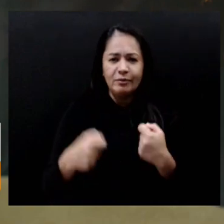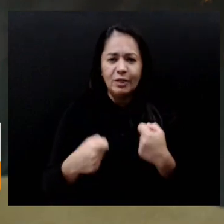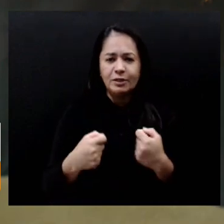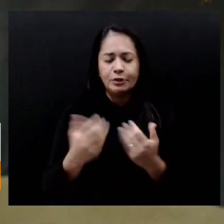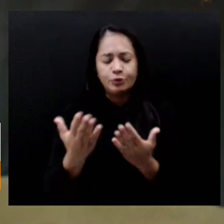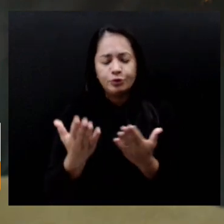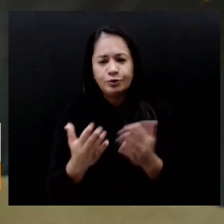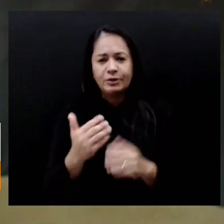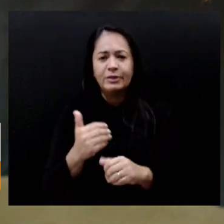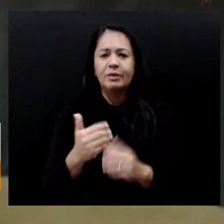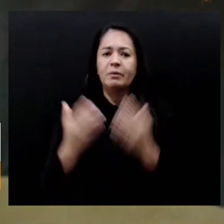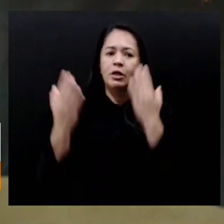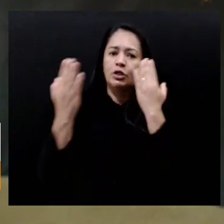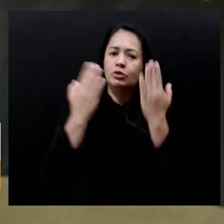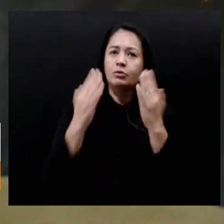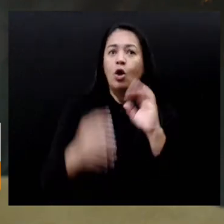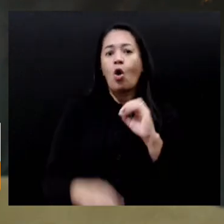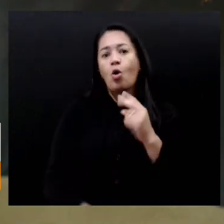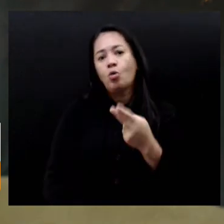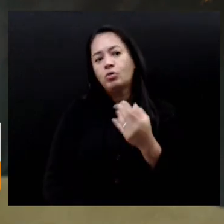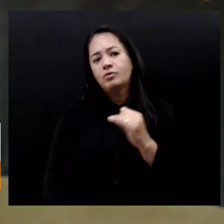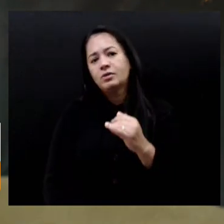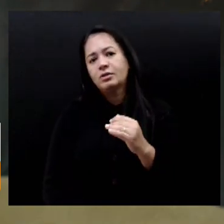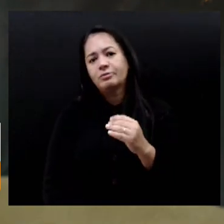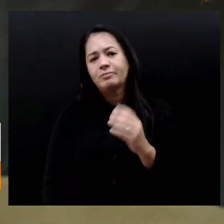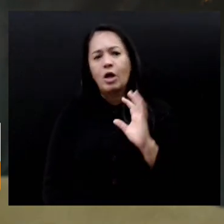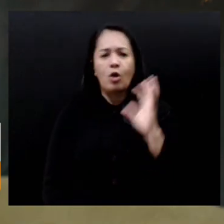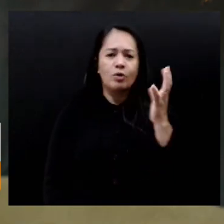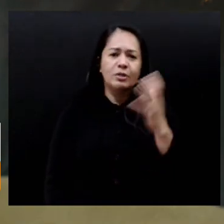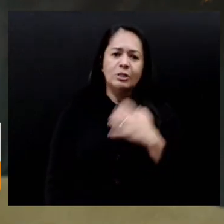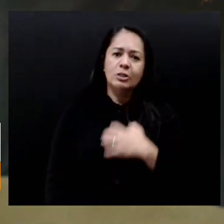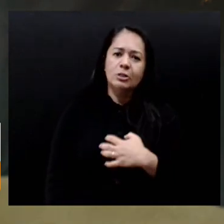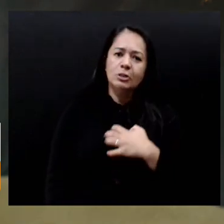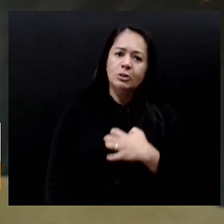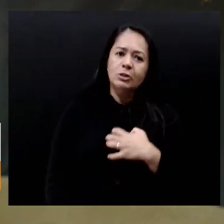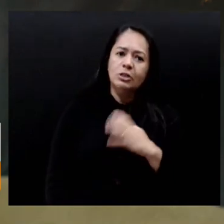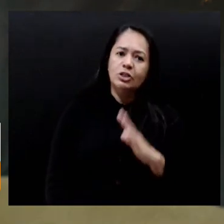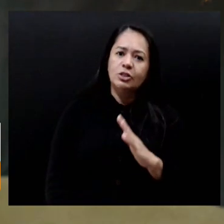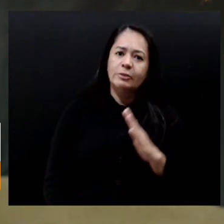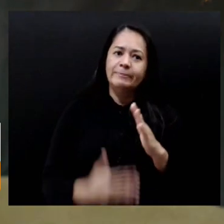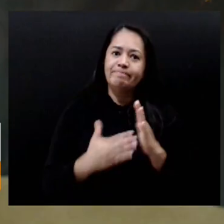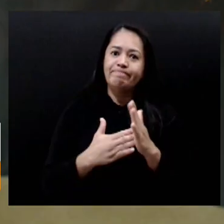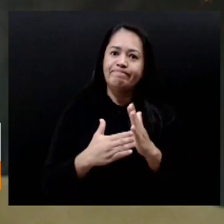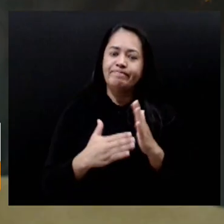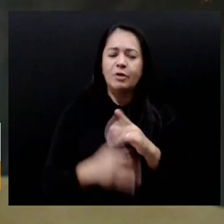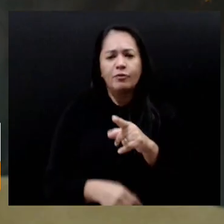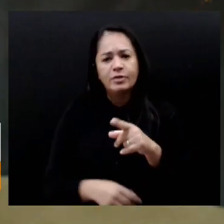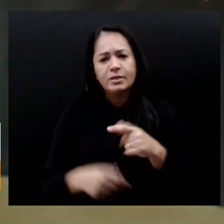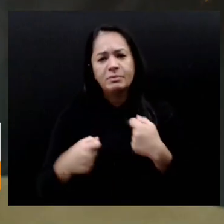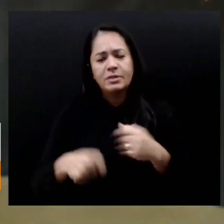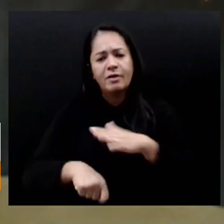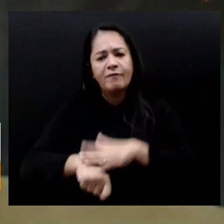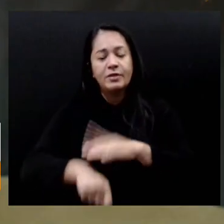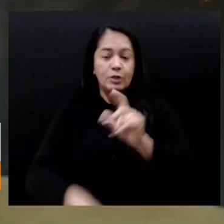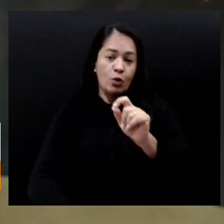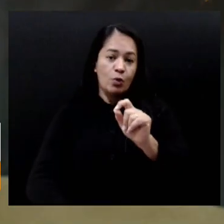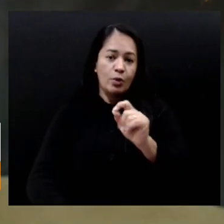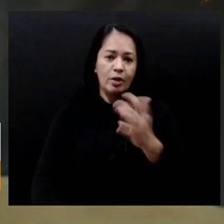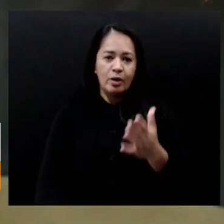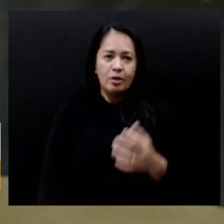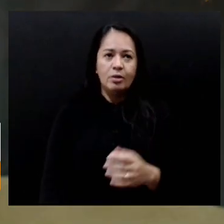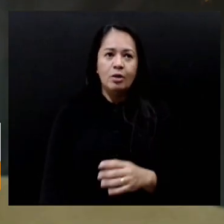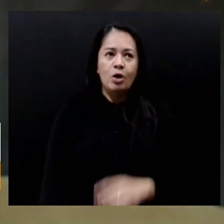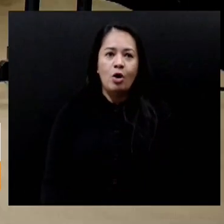está passando por uma situação que a raiva já está no limite, o que você deve fazer, né? Você deve contar até 10. É fácil contar